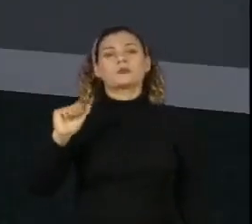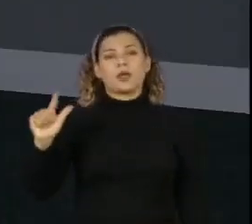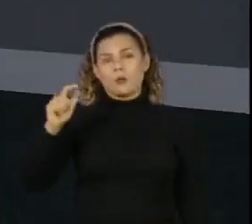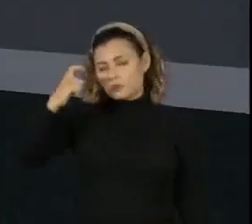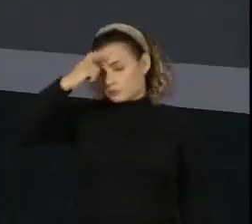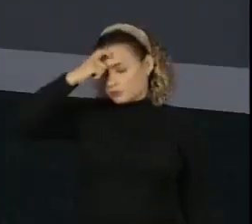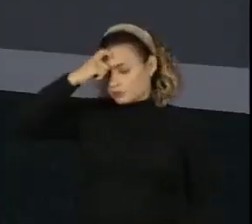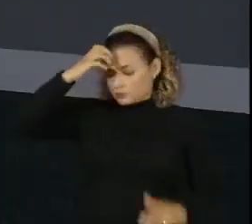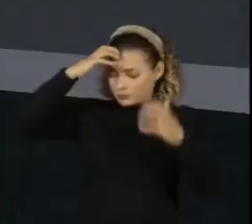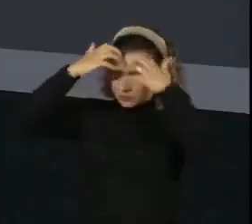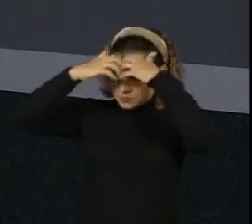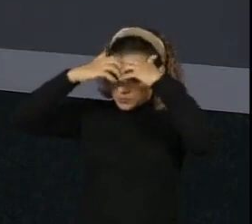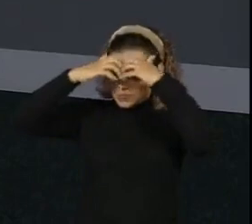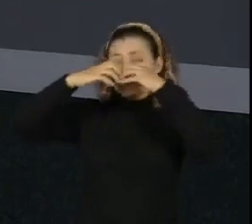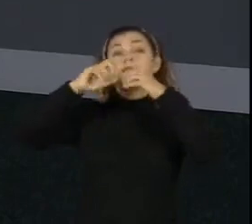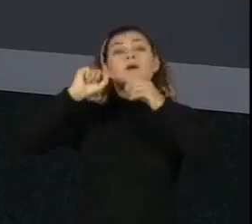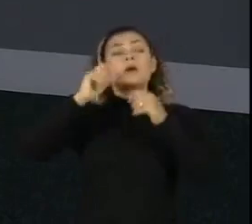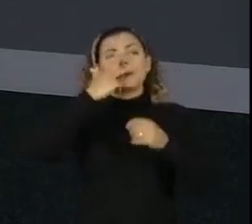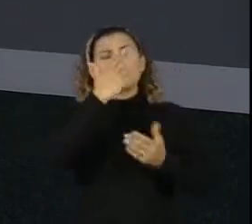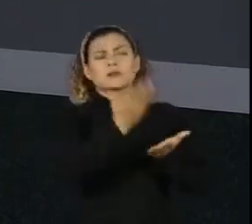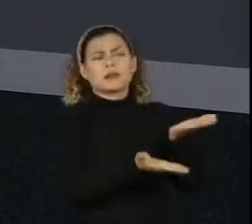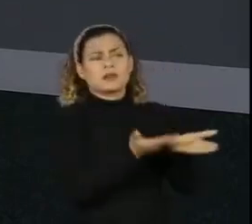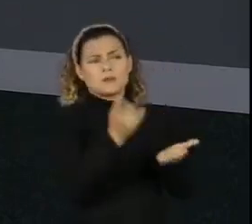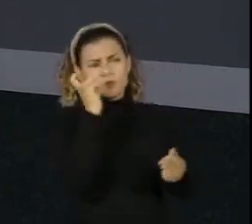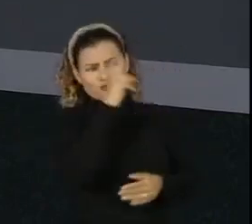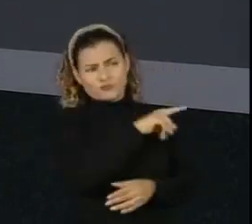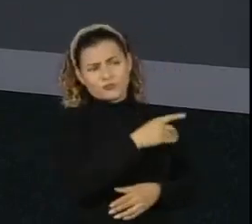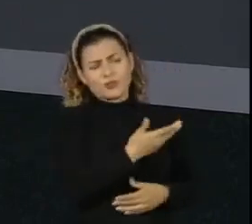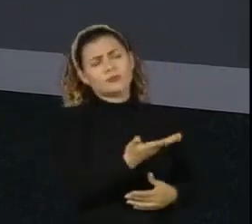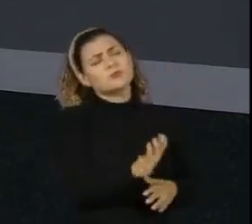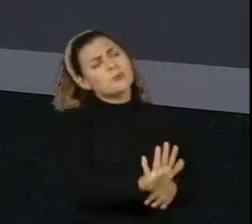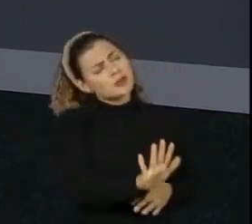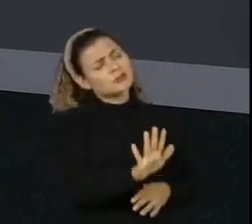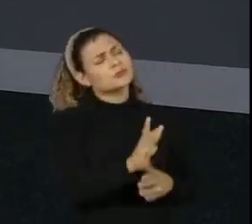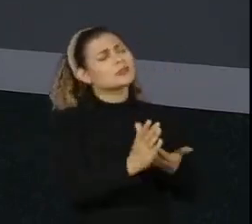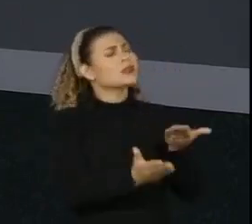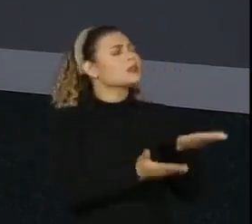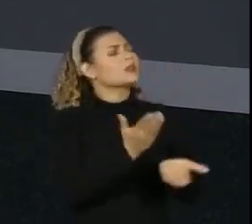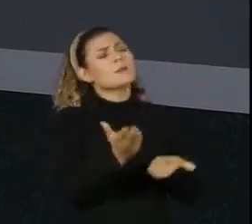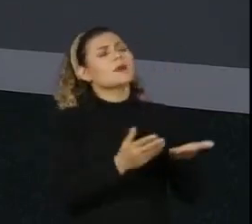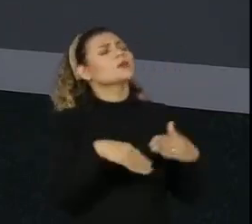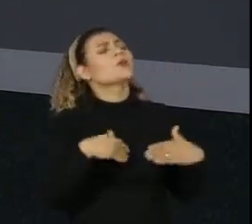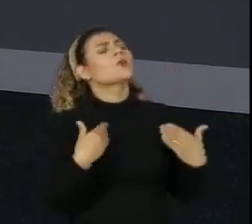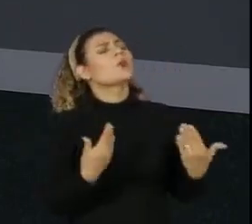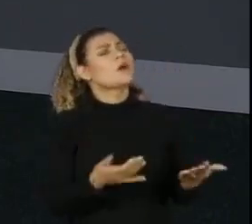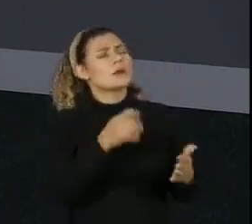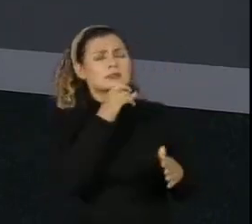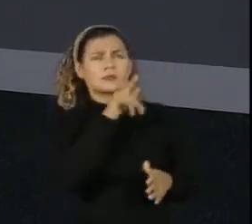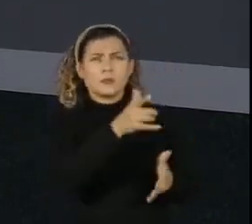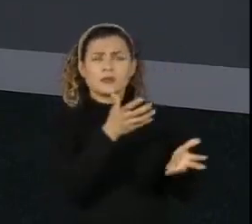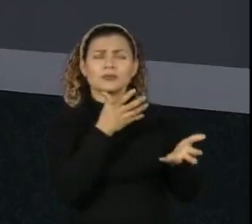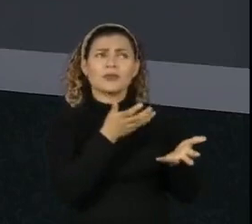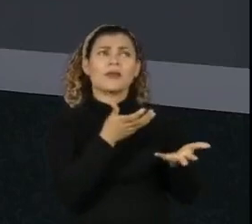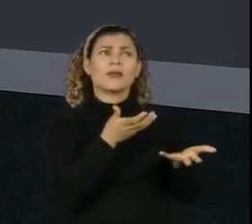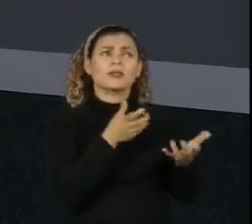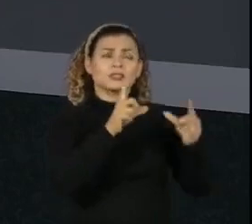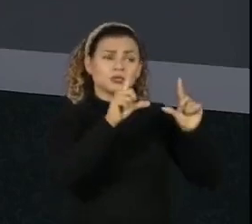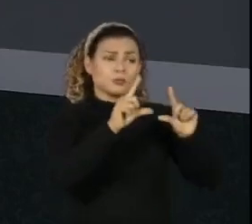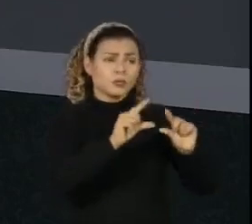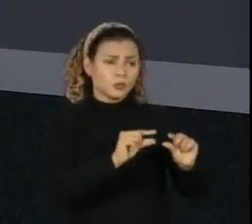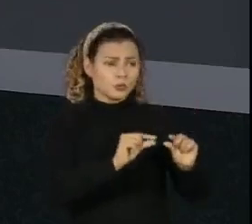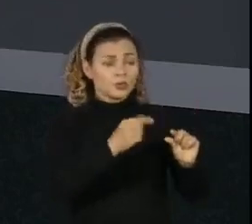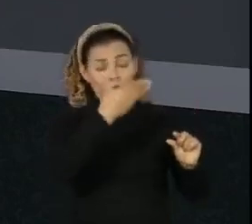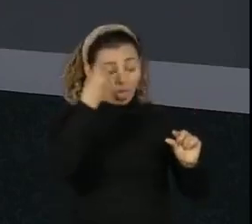de tratamento. Esse tratamento, ele visa minimizar os